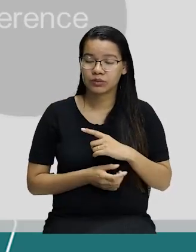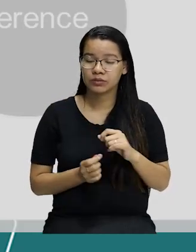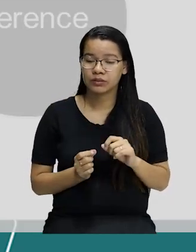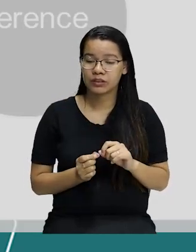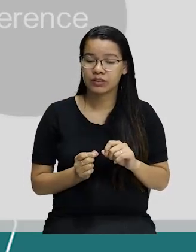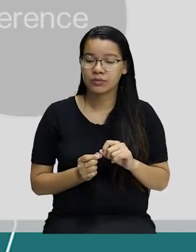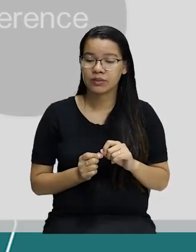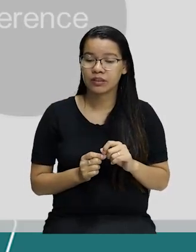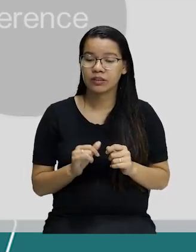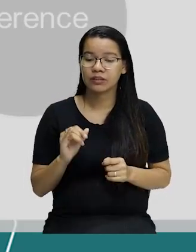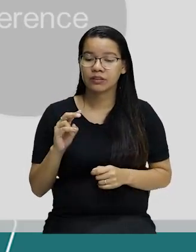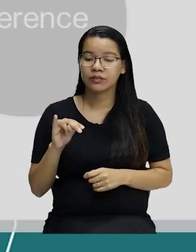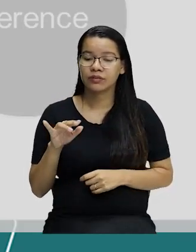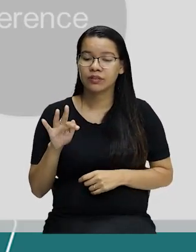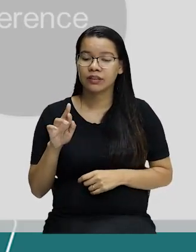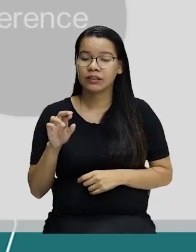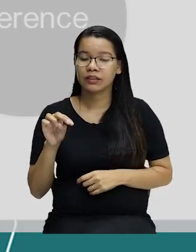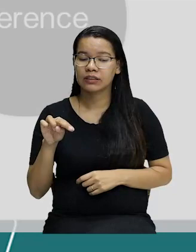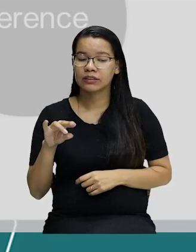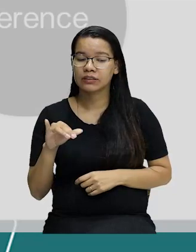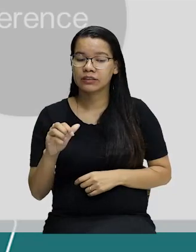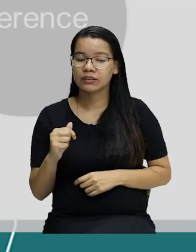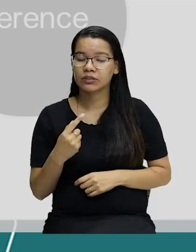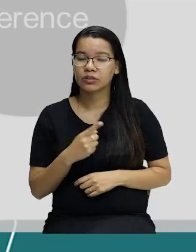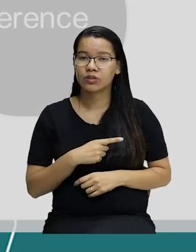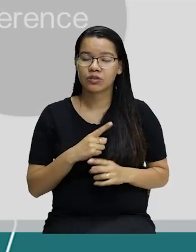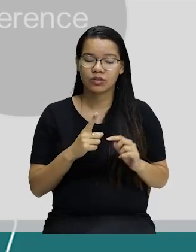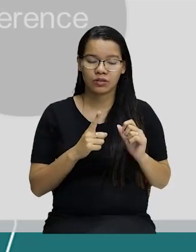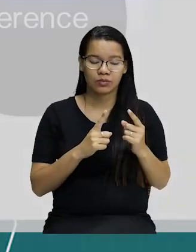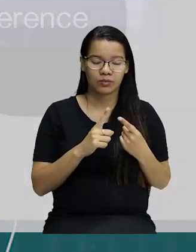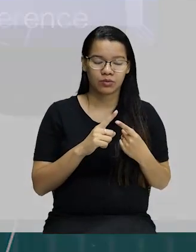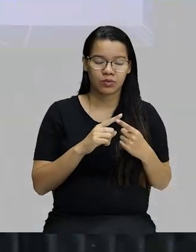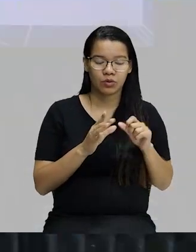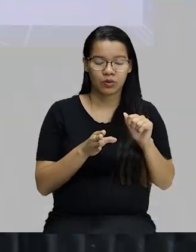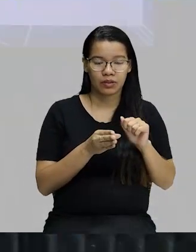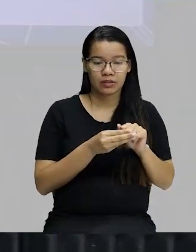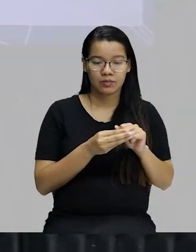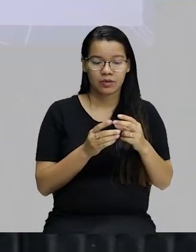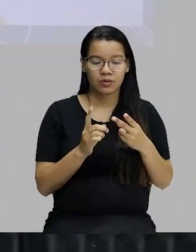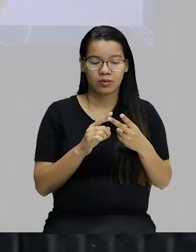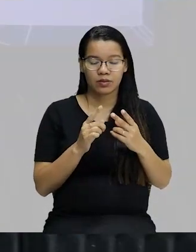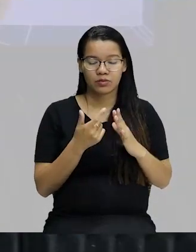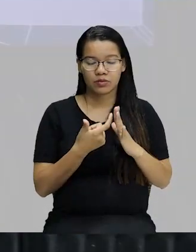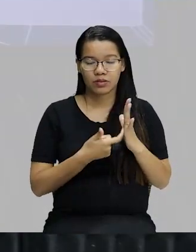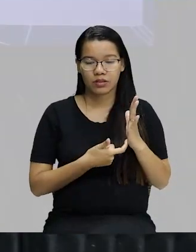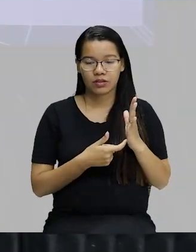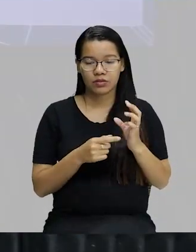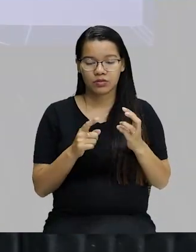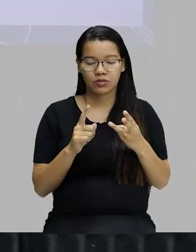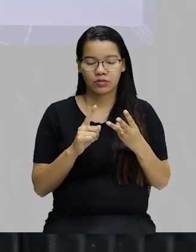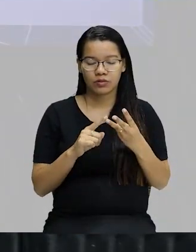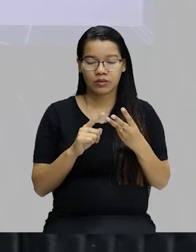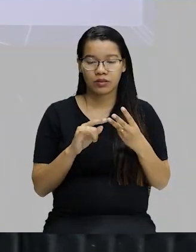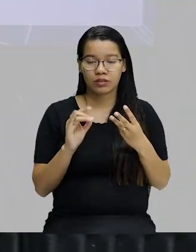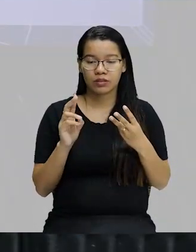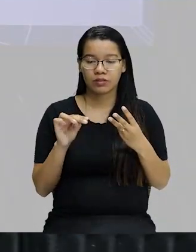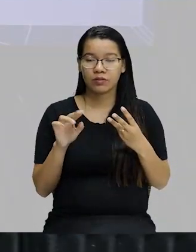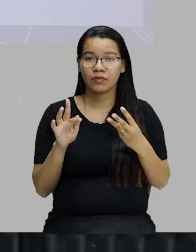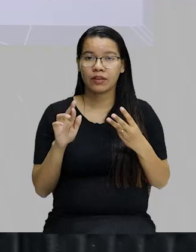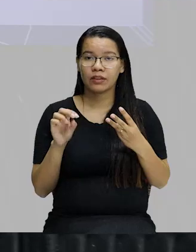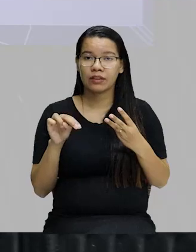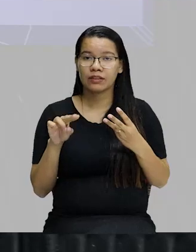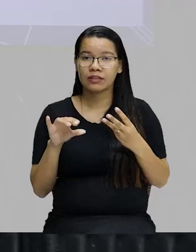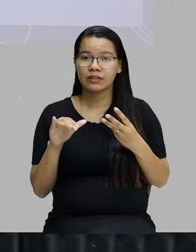a inferência e a predição, nós vamos usar o conhecimento mais o texto, e é isso que vai levar a minha capacidade